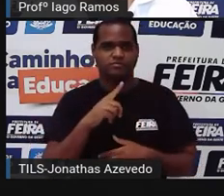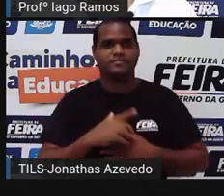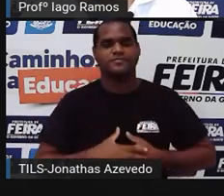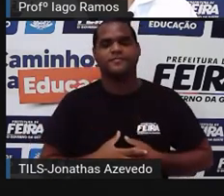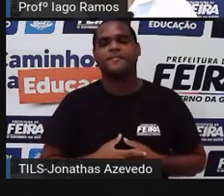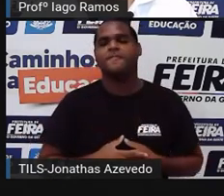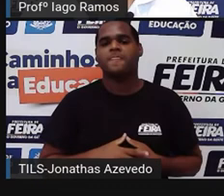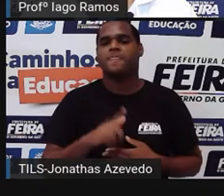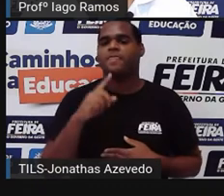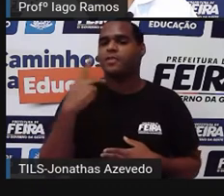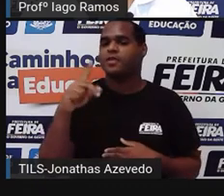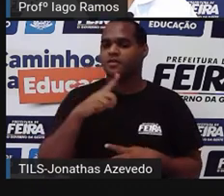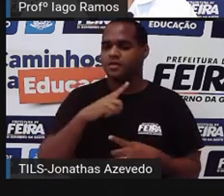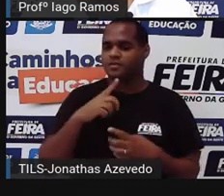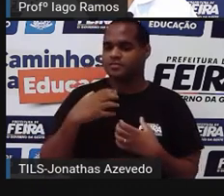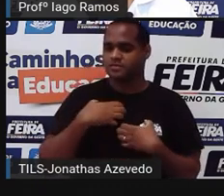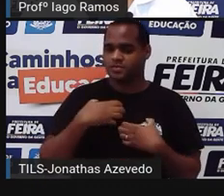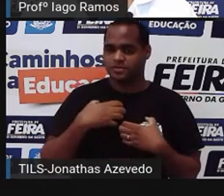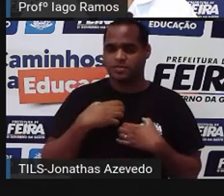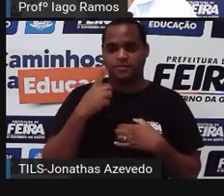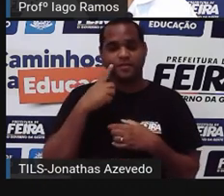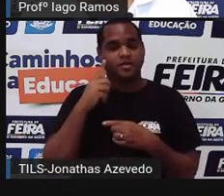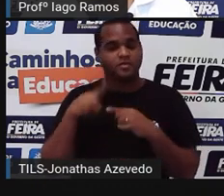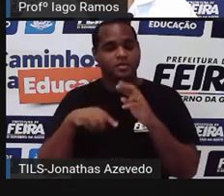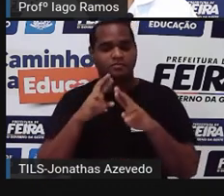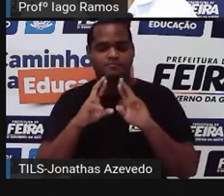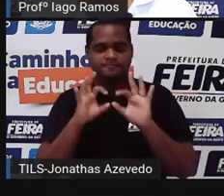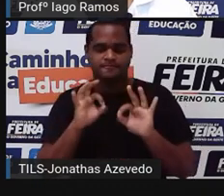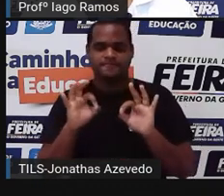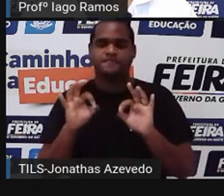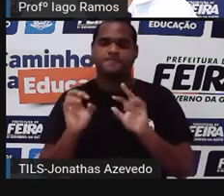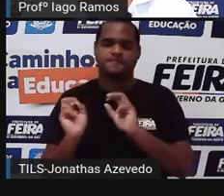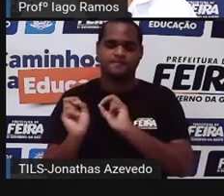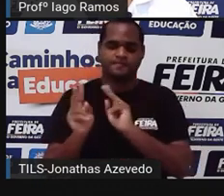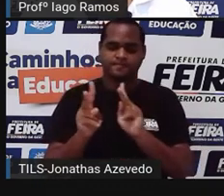mudando o sentido né mudando a direção